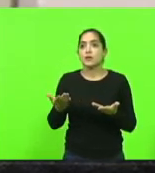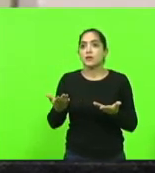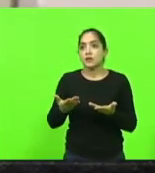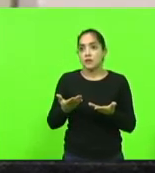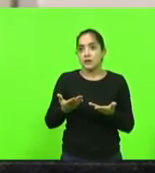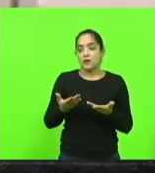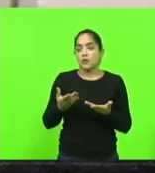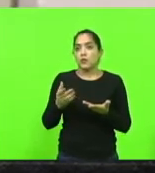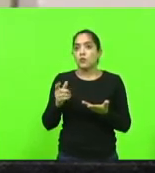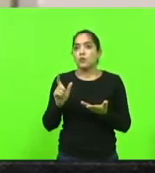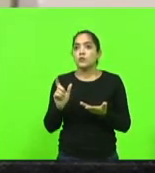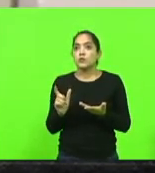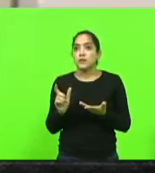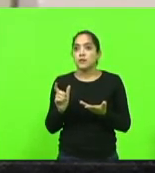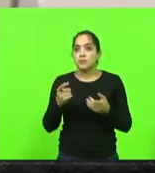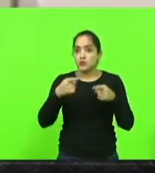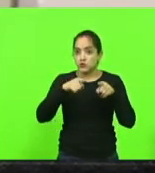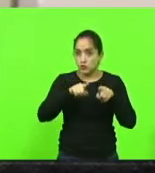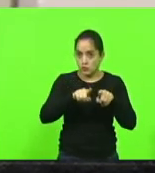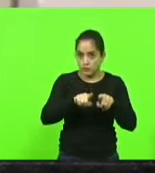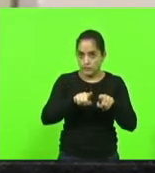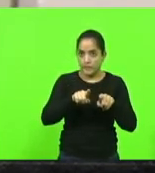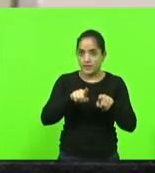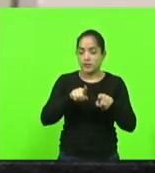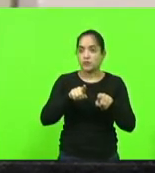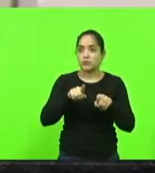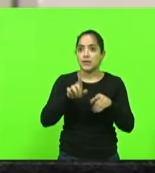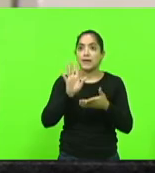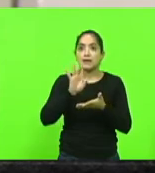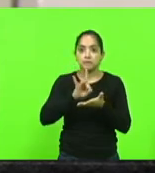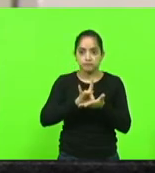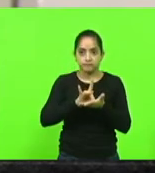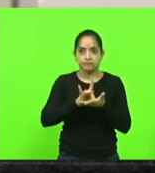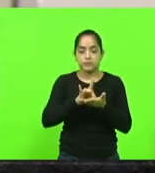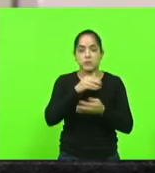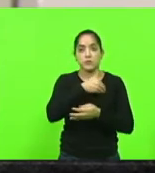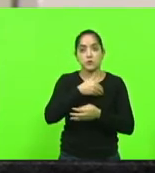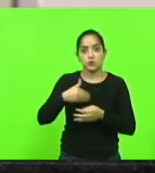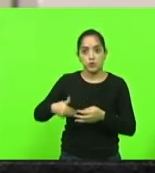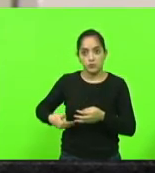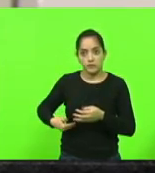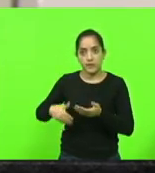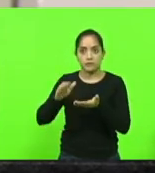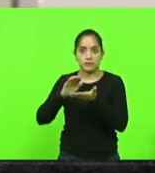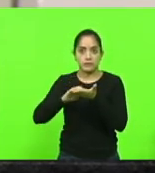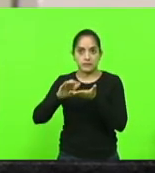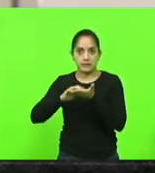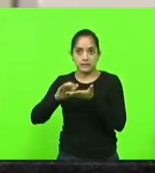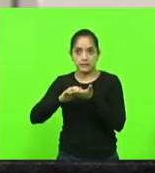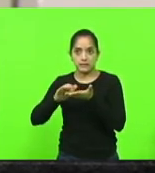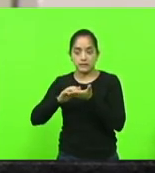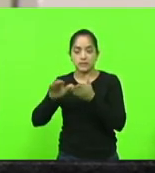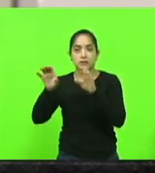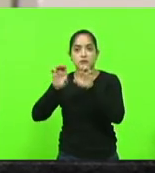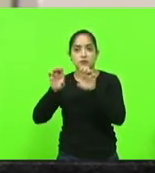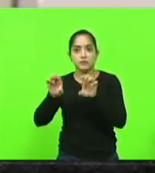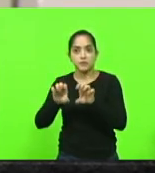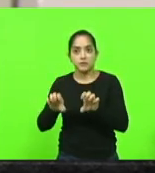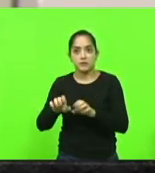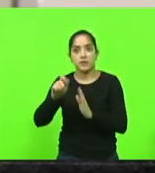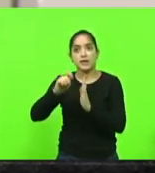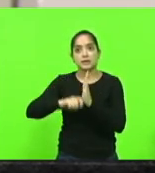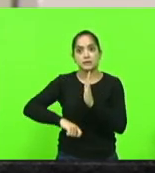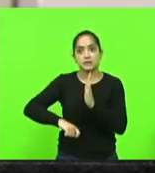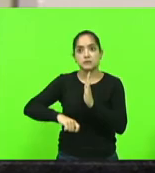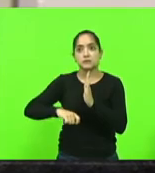termo de convênio, efetivamente, entre o governo do Estado e Secretaria de Infraestrutura é assinado com o